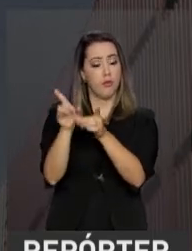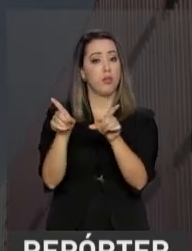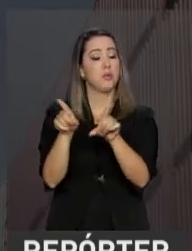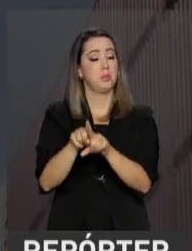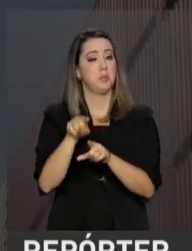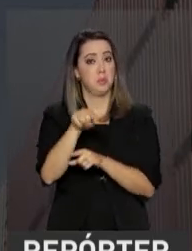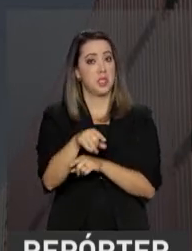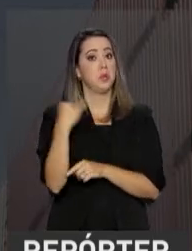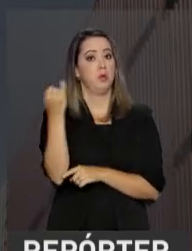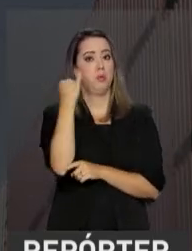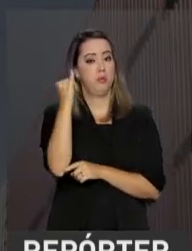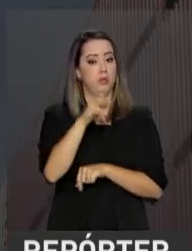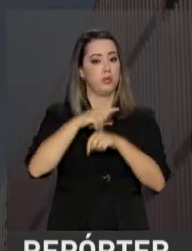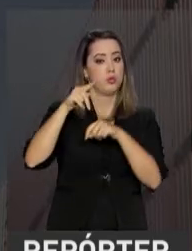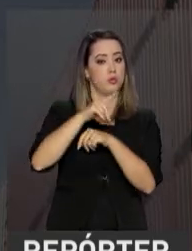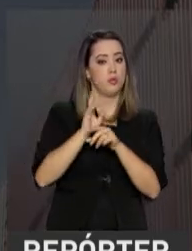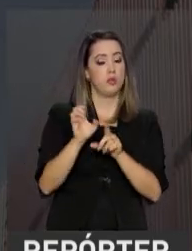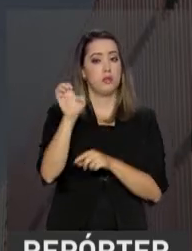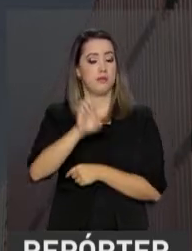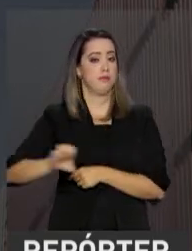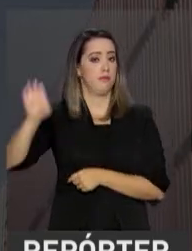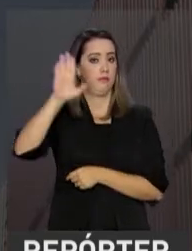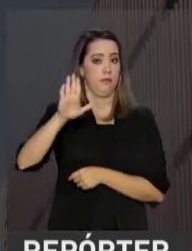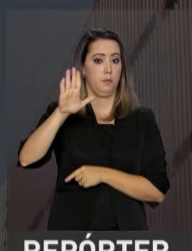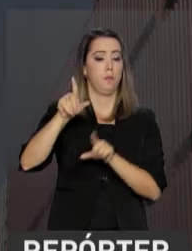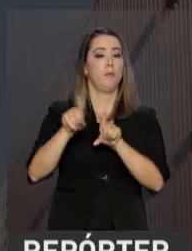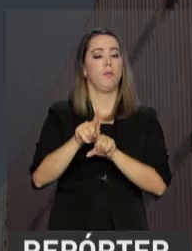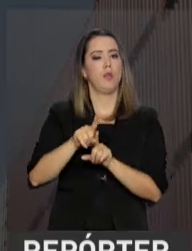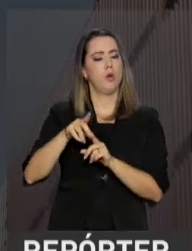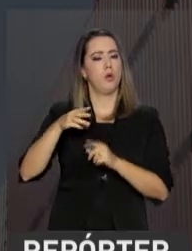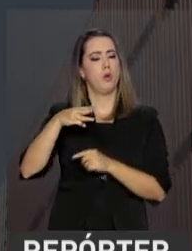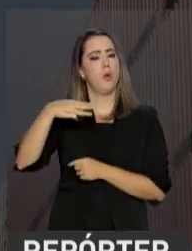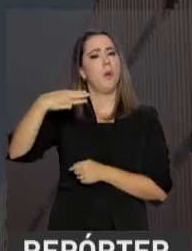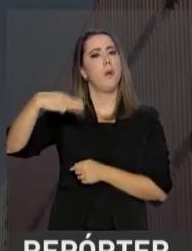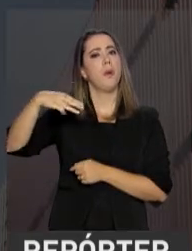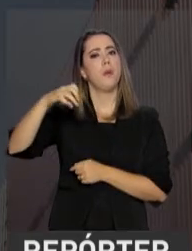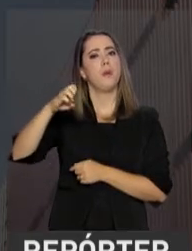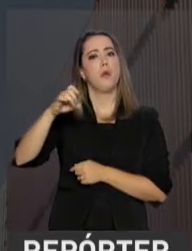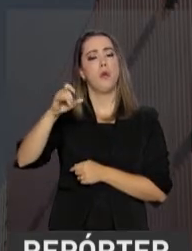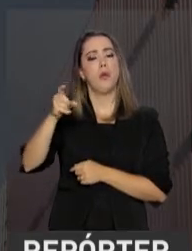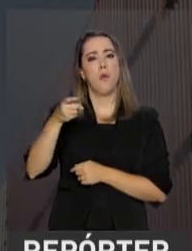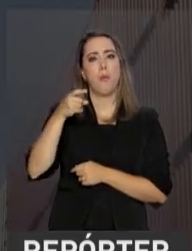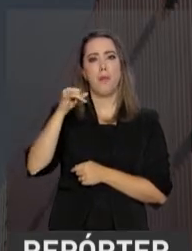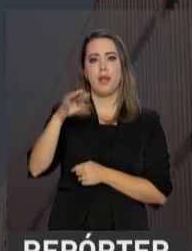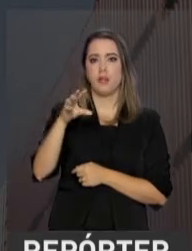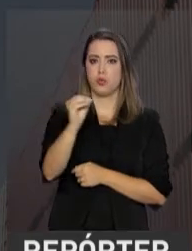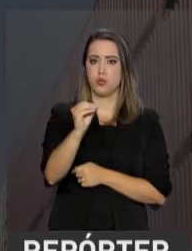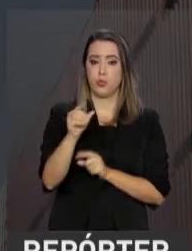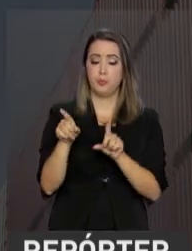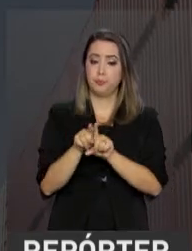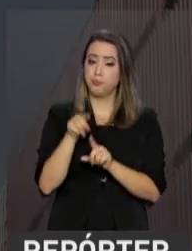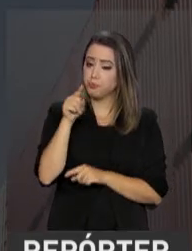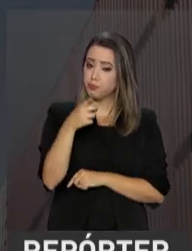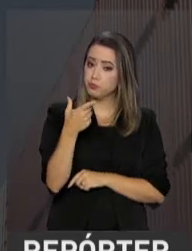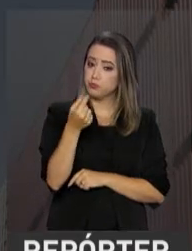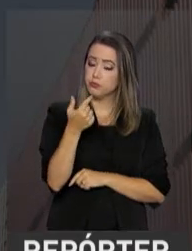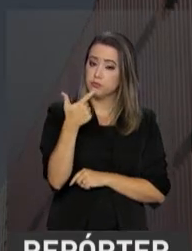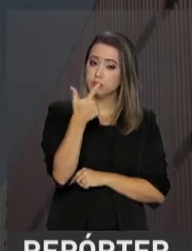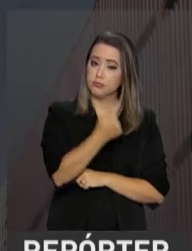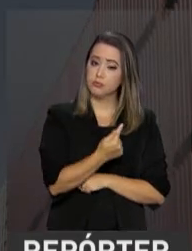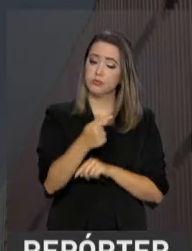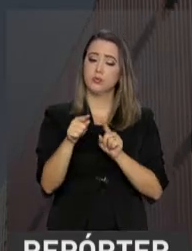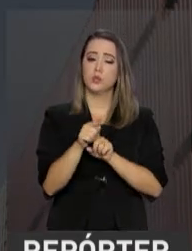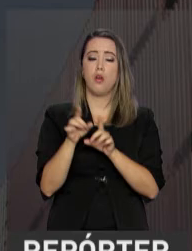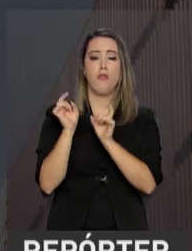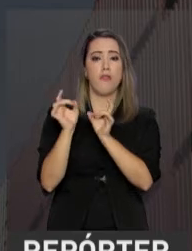vendas e compras de produtos para a união europeia eo méxico em 2017 os produtos mais vendidos em volume exportado